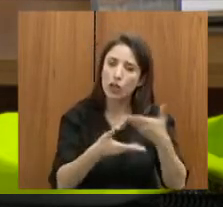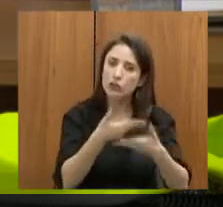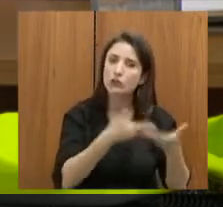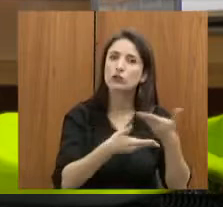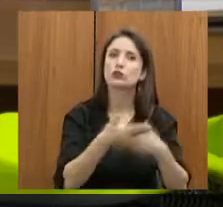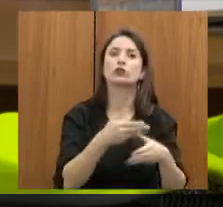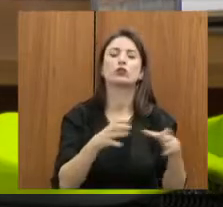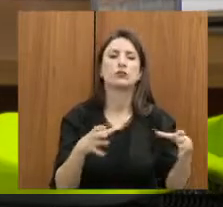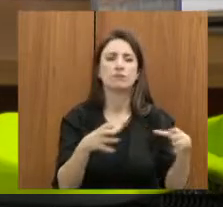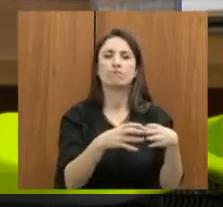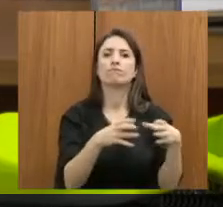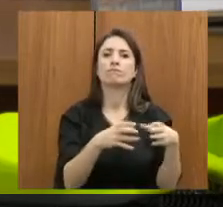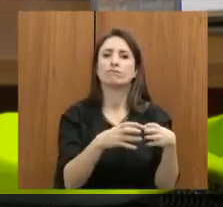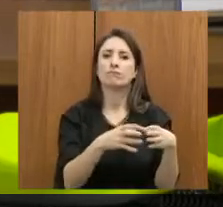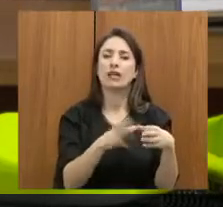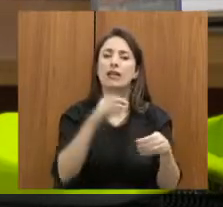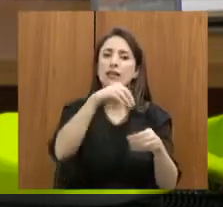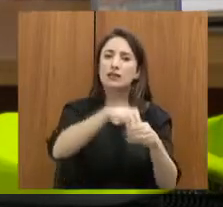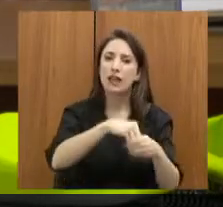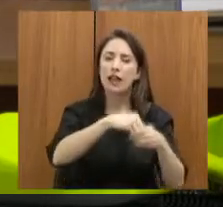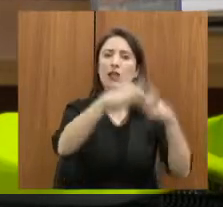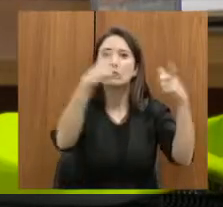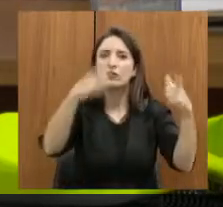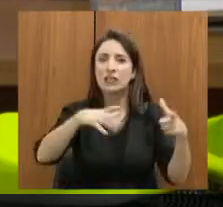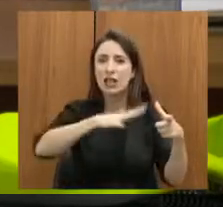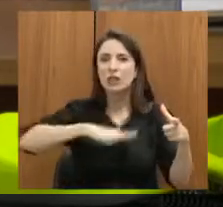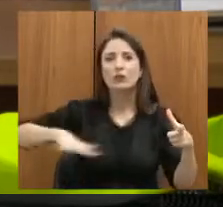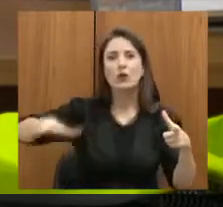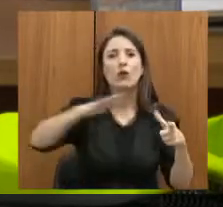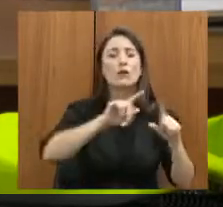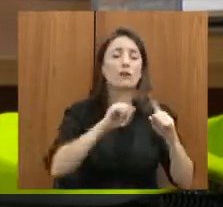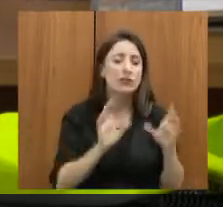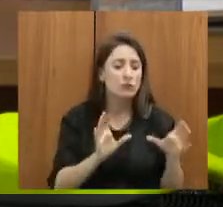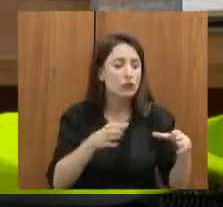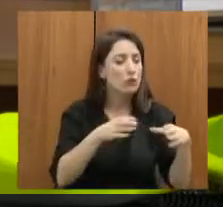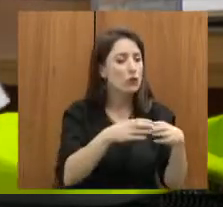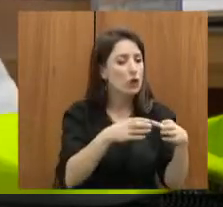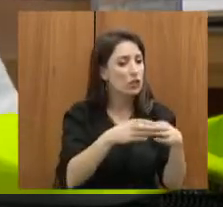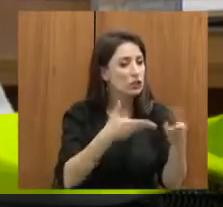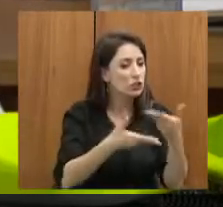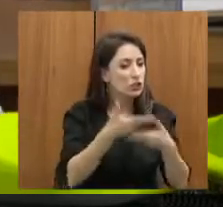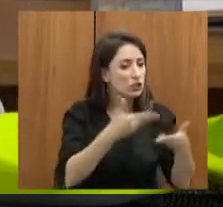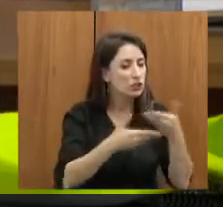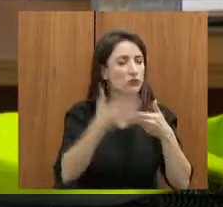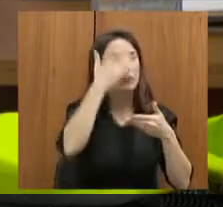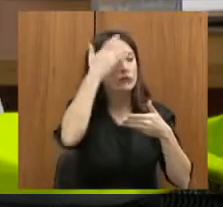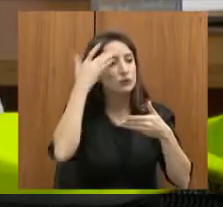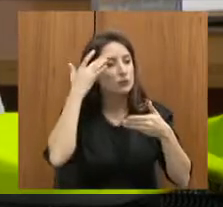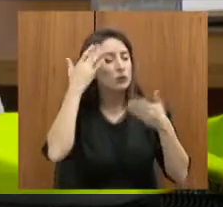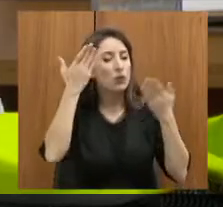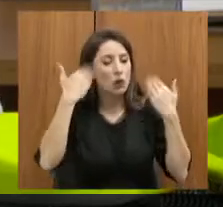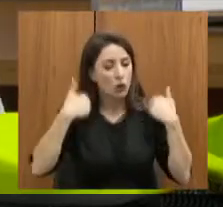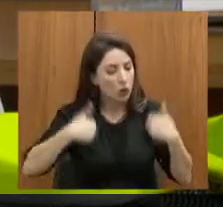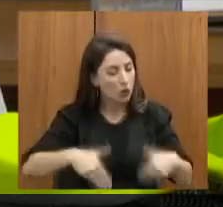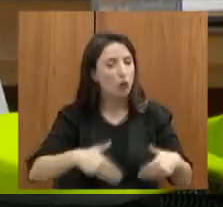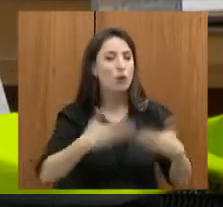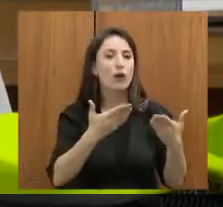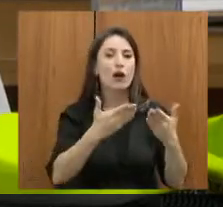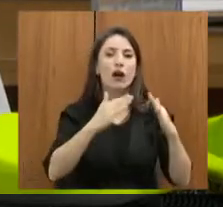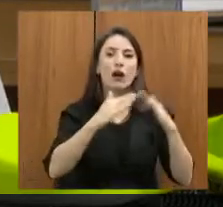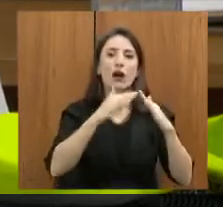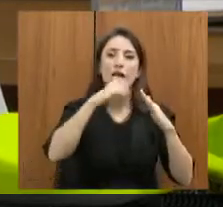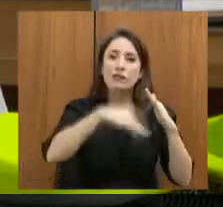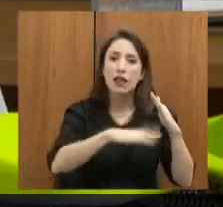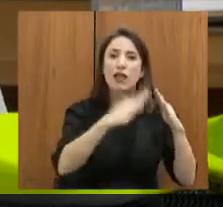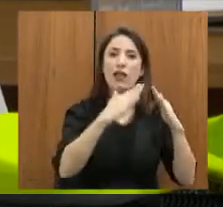e em nossos territórios e para além do coletivo de vidas de Corpos e de terreiros nós temos